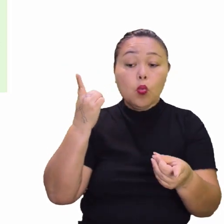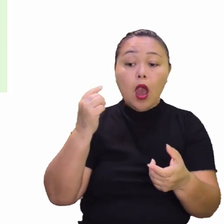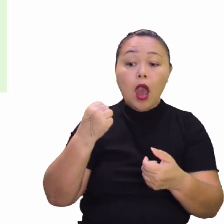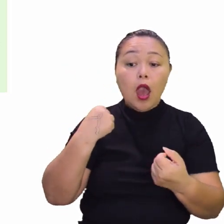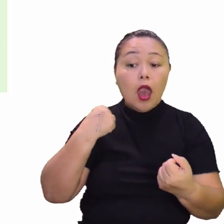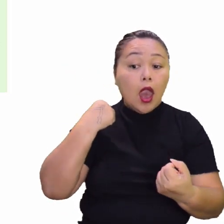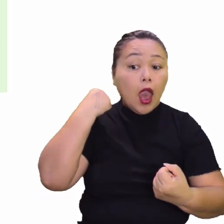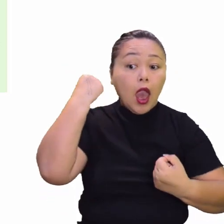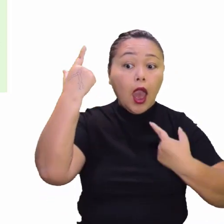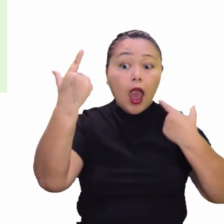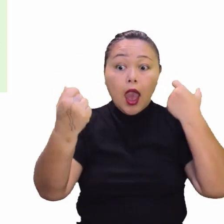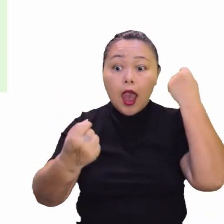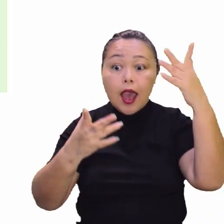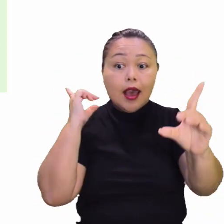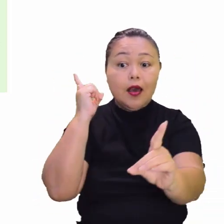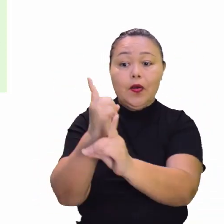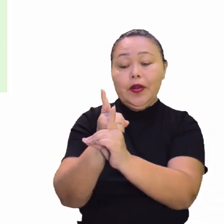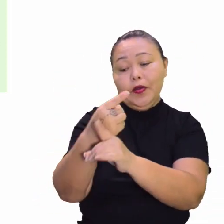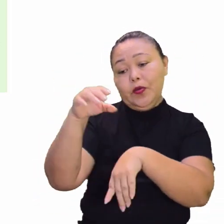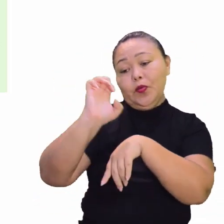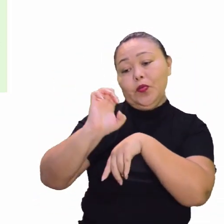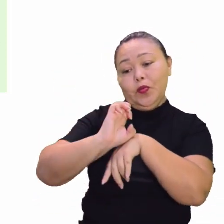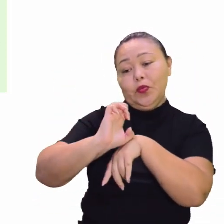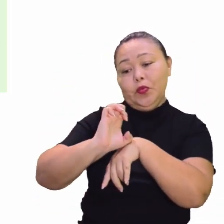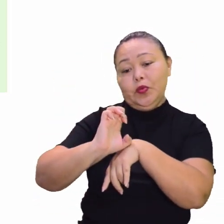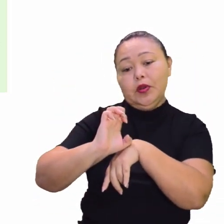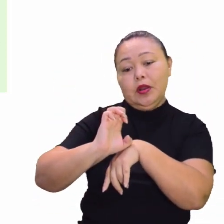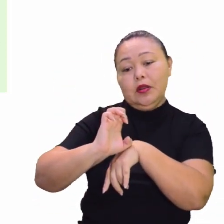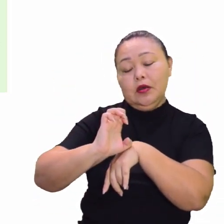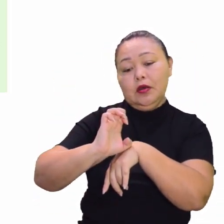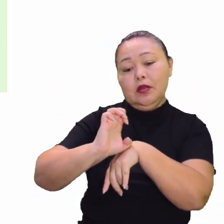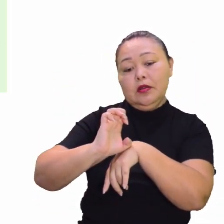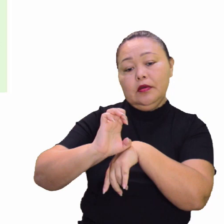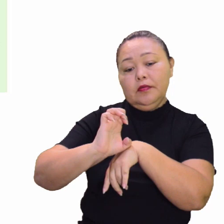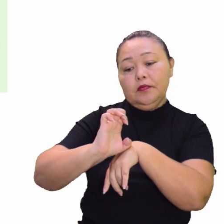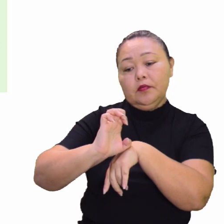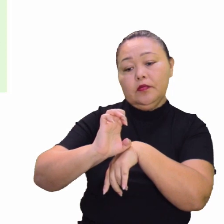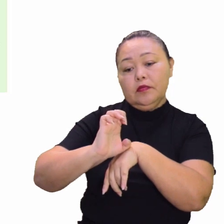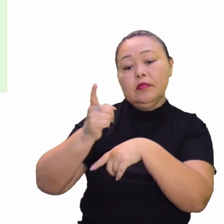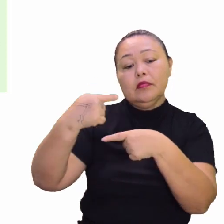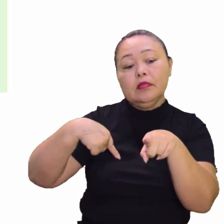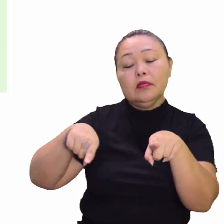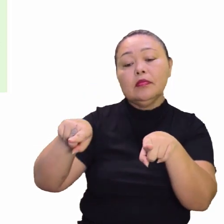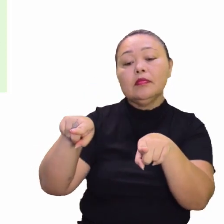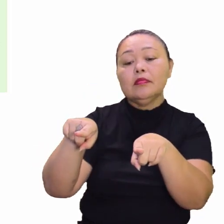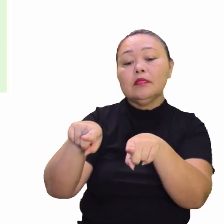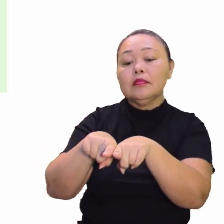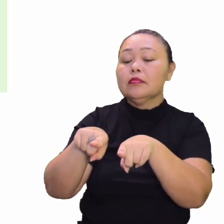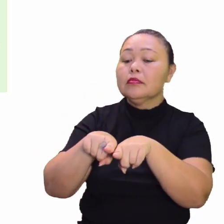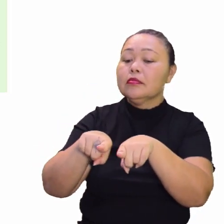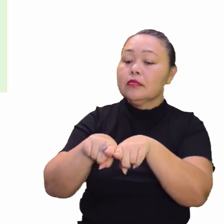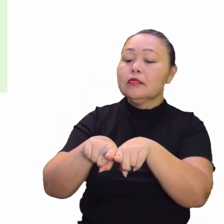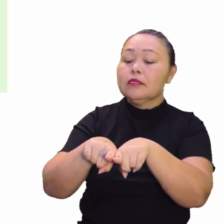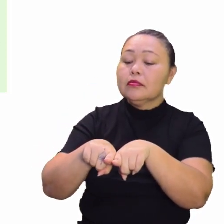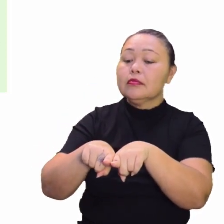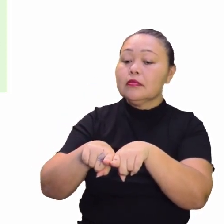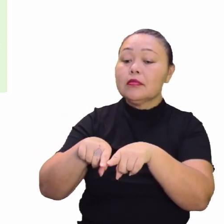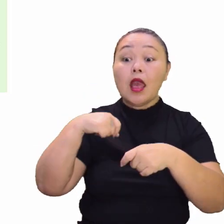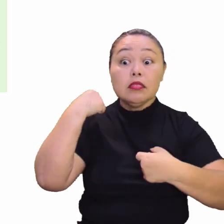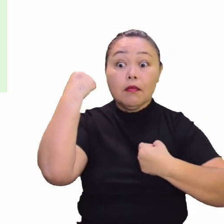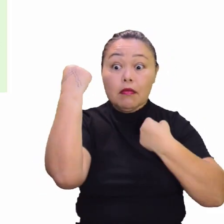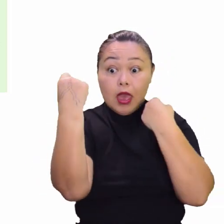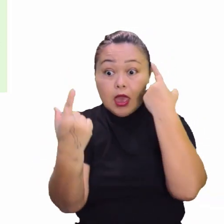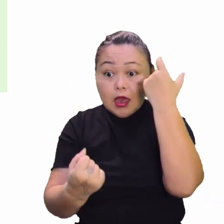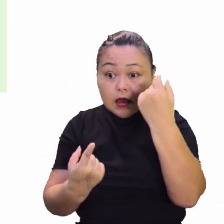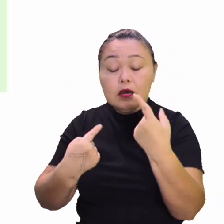estado. Como se não bastasse ser considerada rara no estado de Rondônia, ela também é